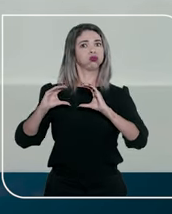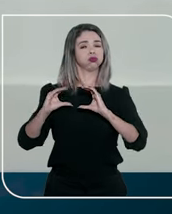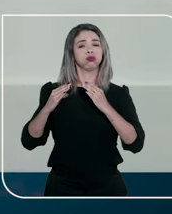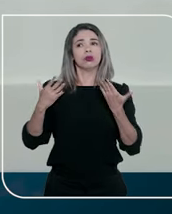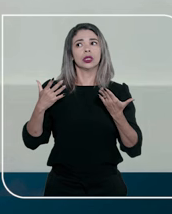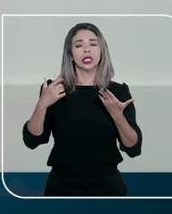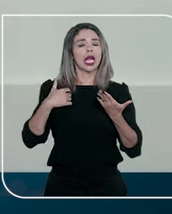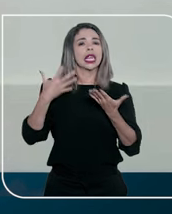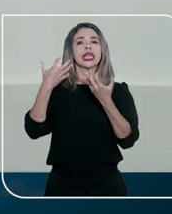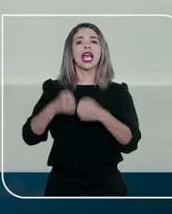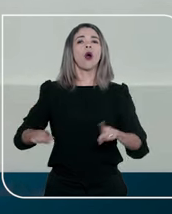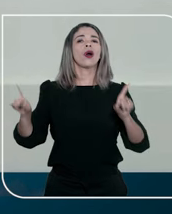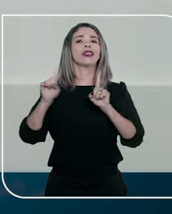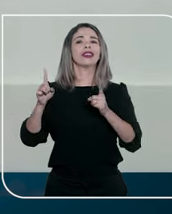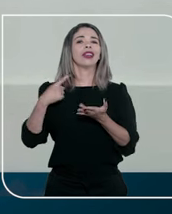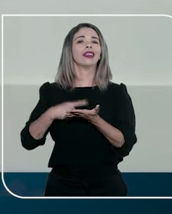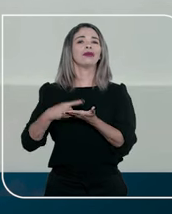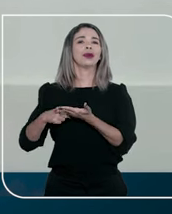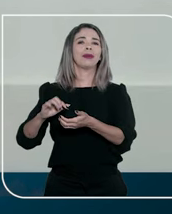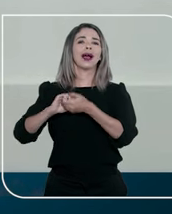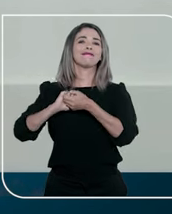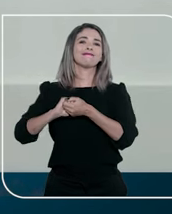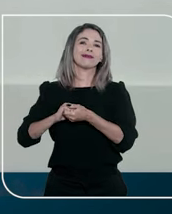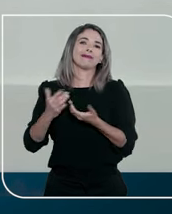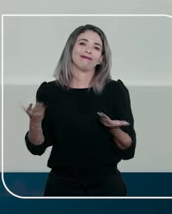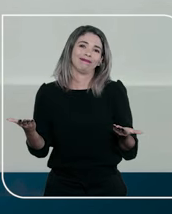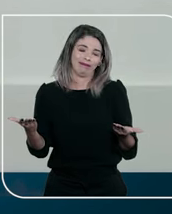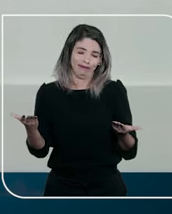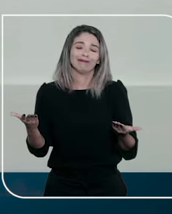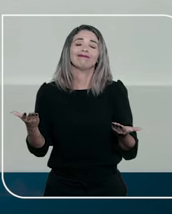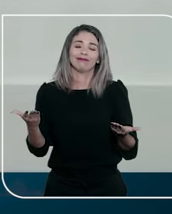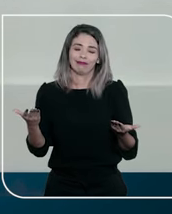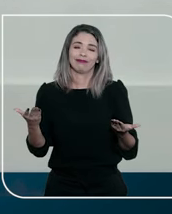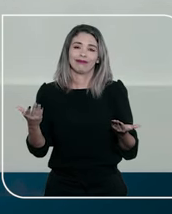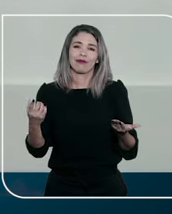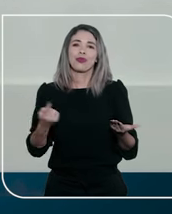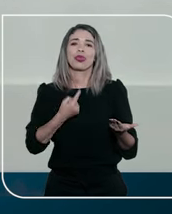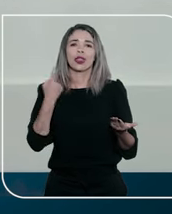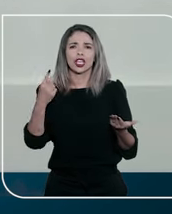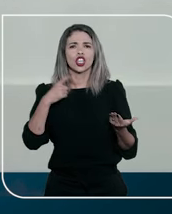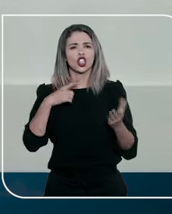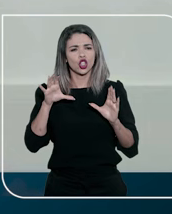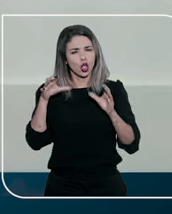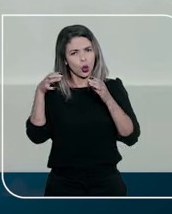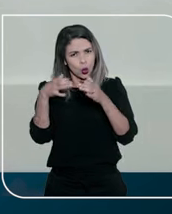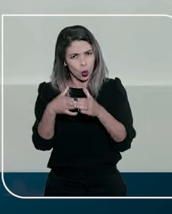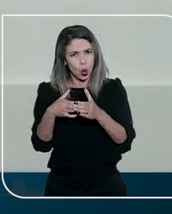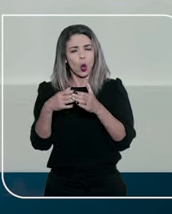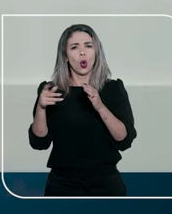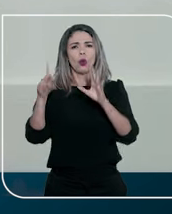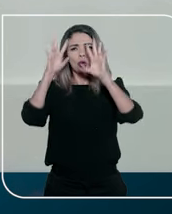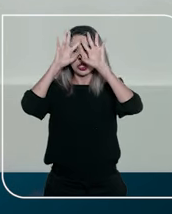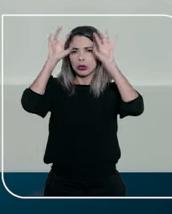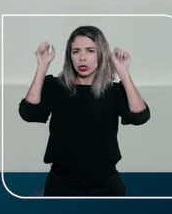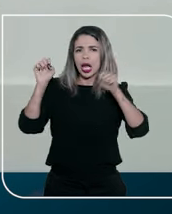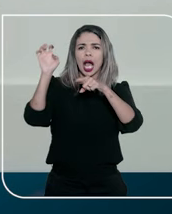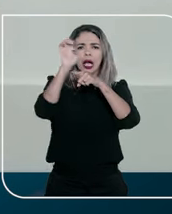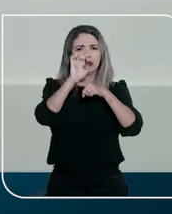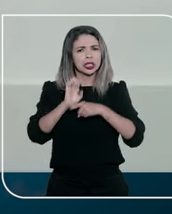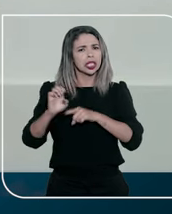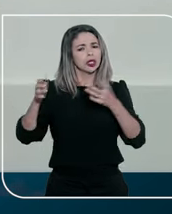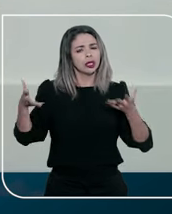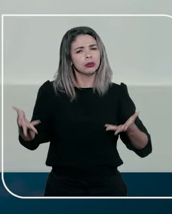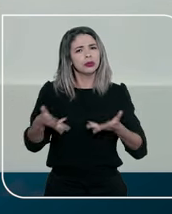recusam a maior parte das ofertas de acordo. Nós fazemos mutirões junto aos tribunais estaduais, nós fazemos